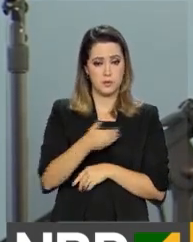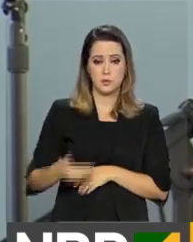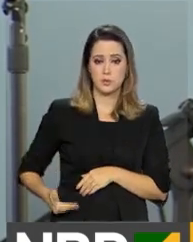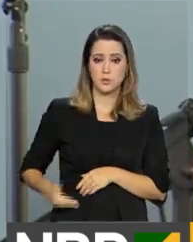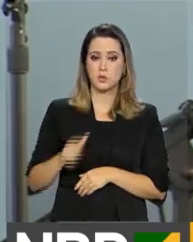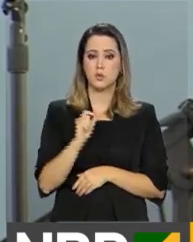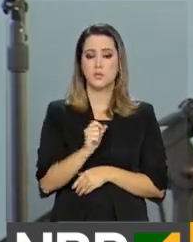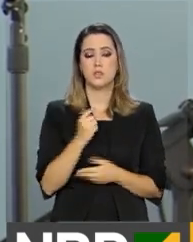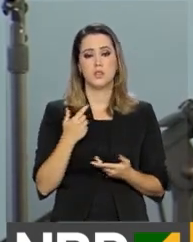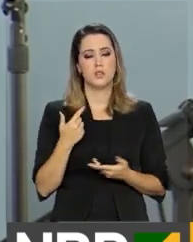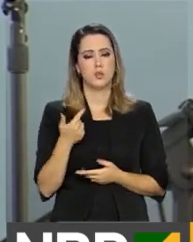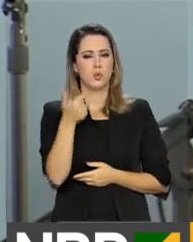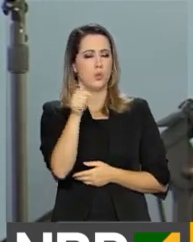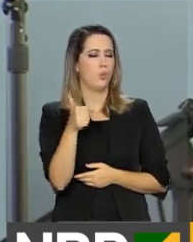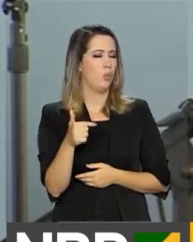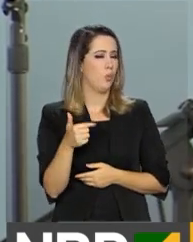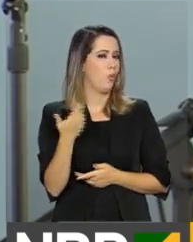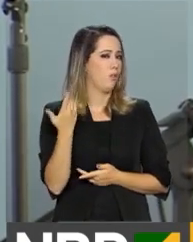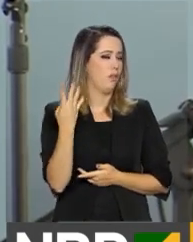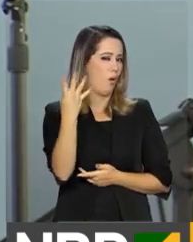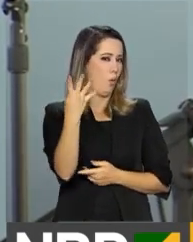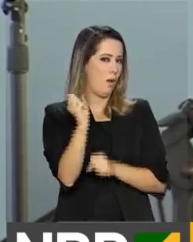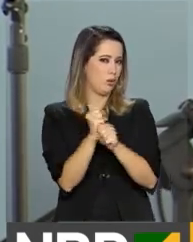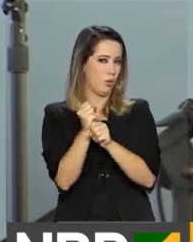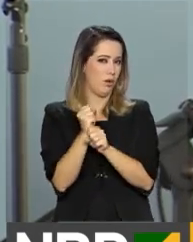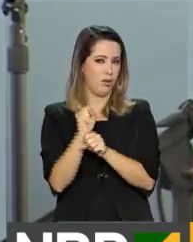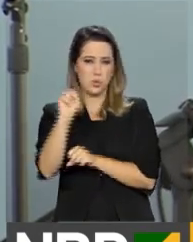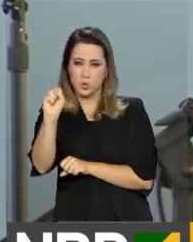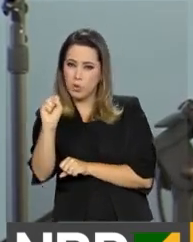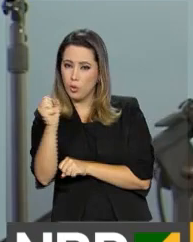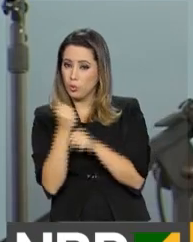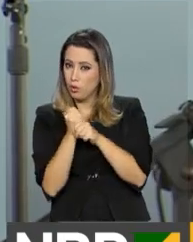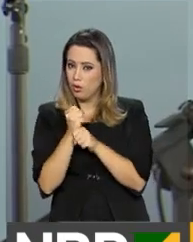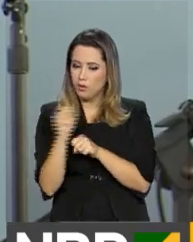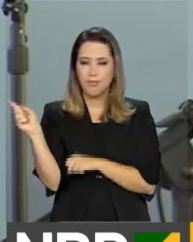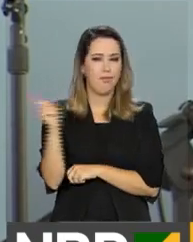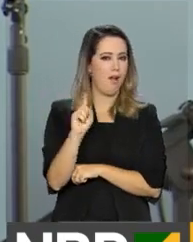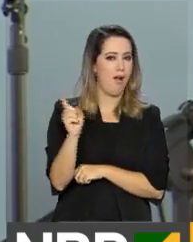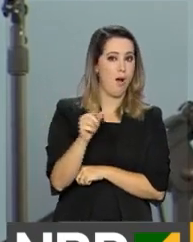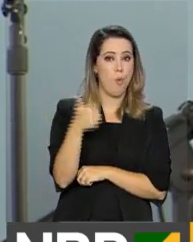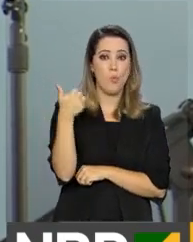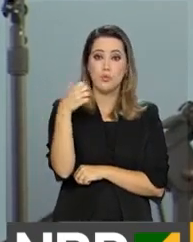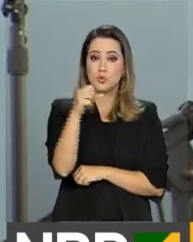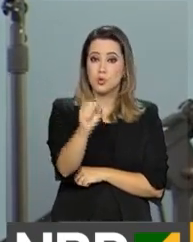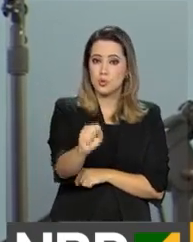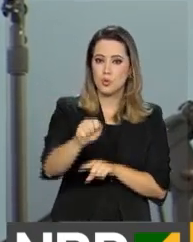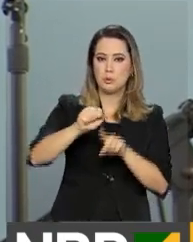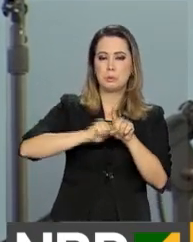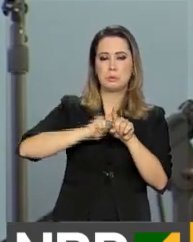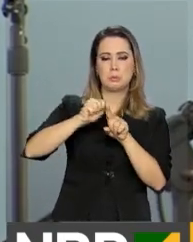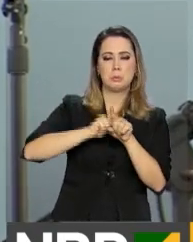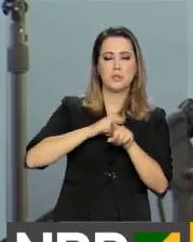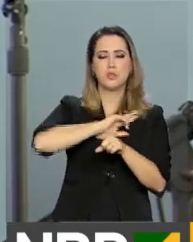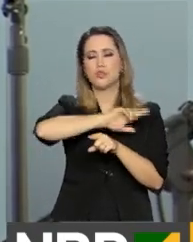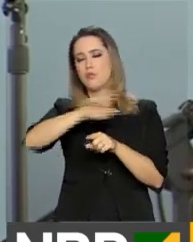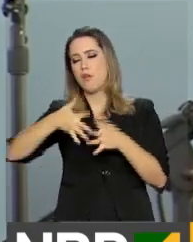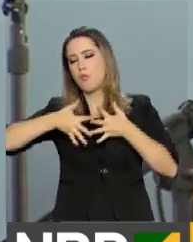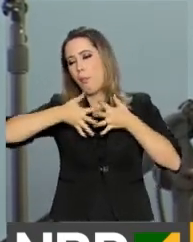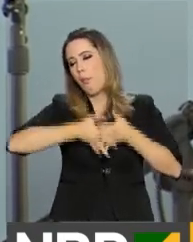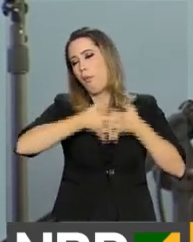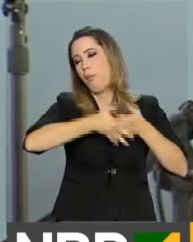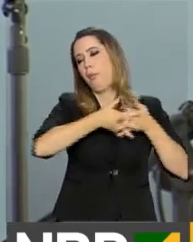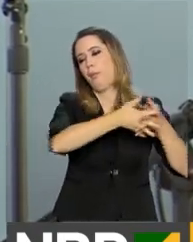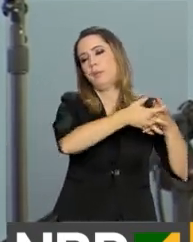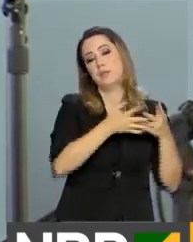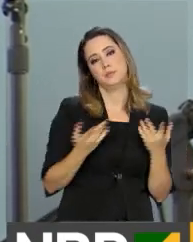notem que não é um governo de 4 anos, de 8 anos, é um governo de 18 meses com vários embaraços e, sem embargo disso,